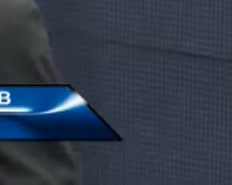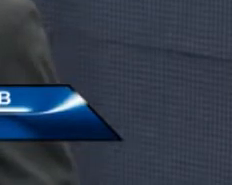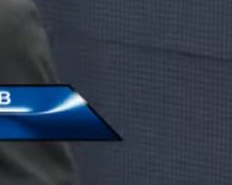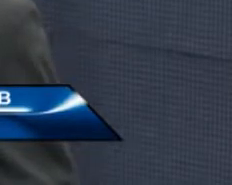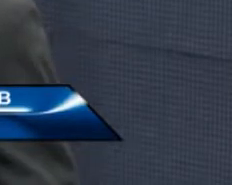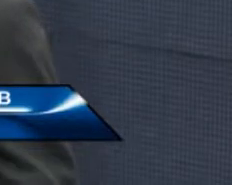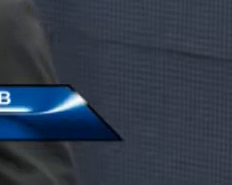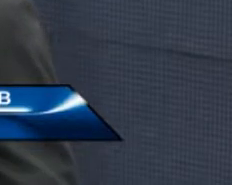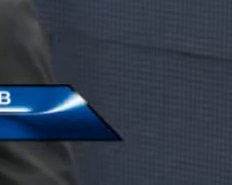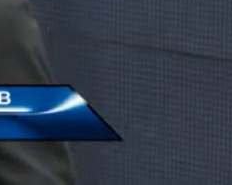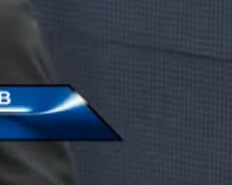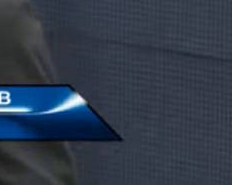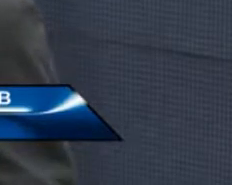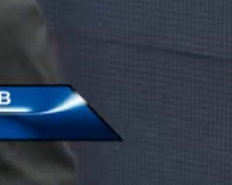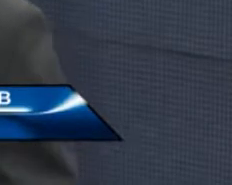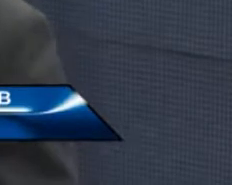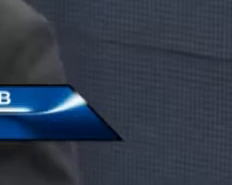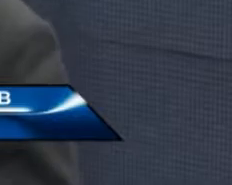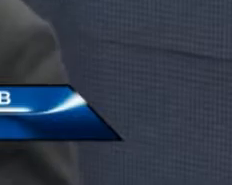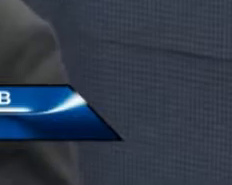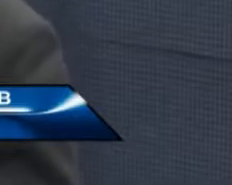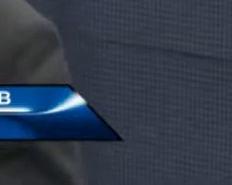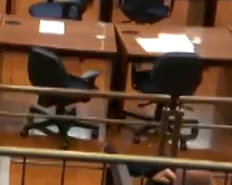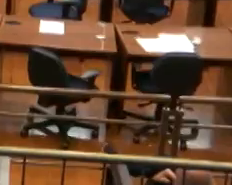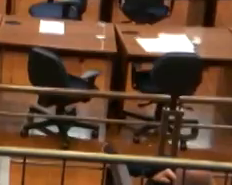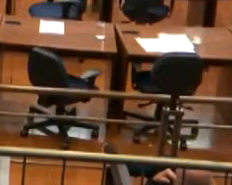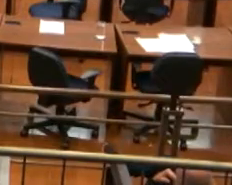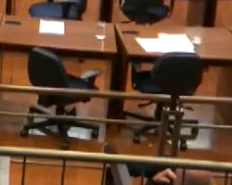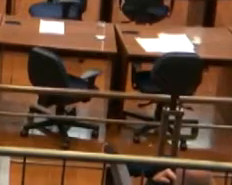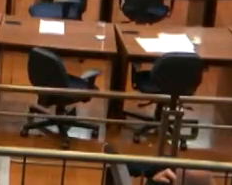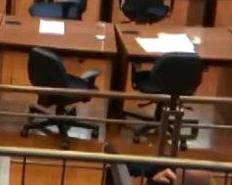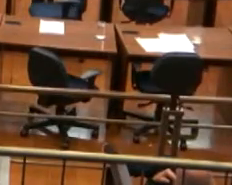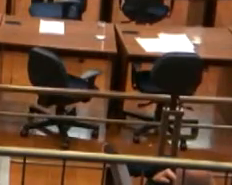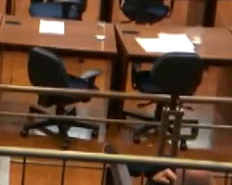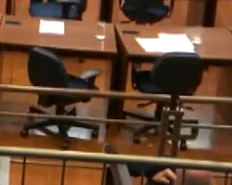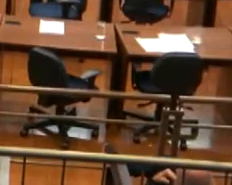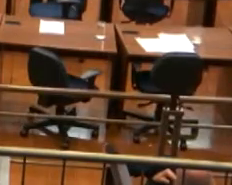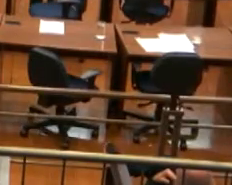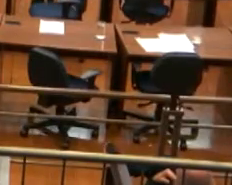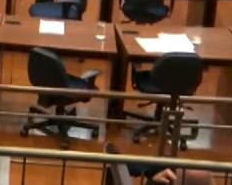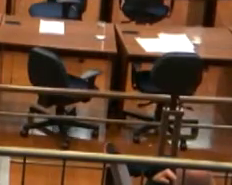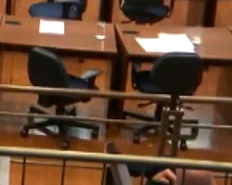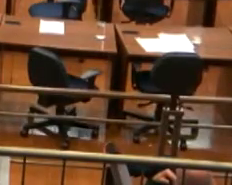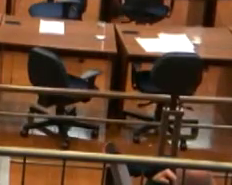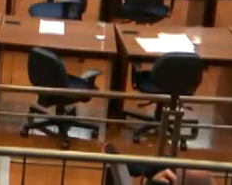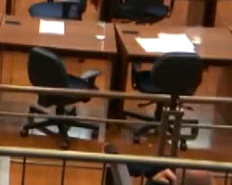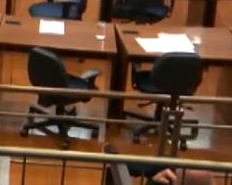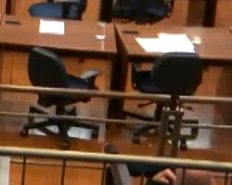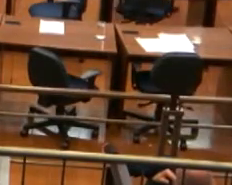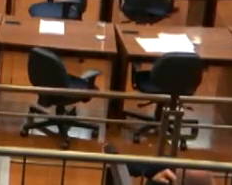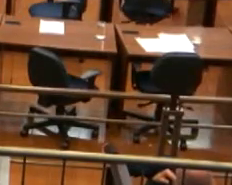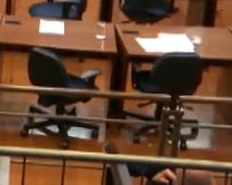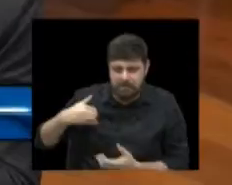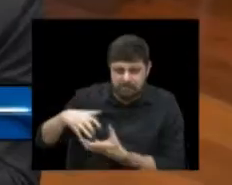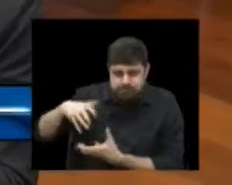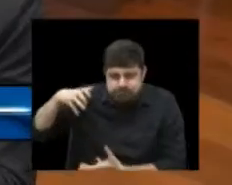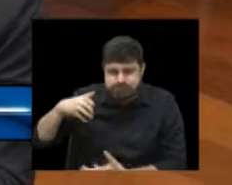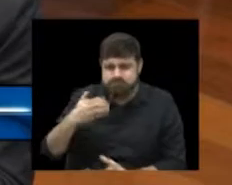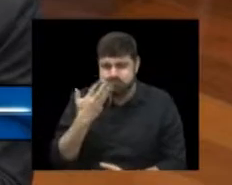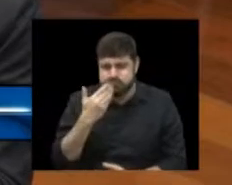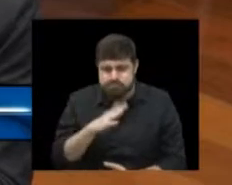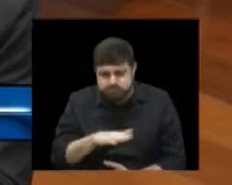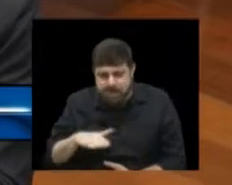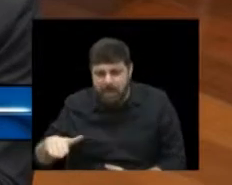que ele possa efetivamente estar apto para o exercício da sua profissão. O projeto recebeu 27 votos favoráveis. É